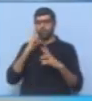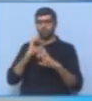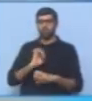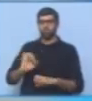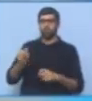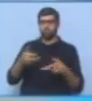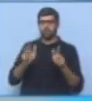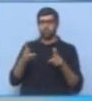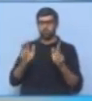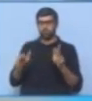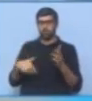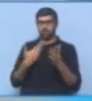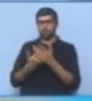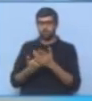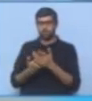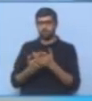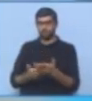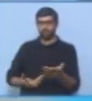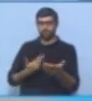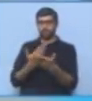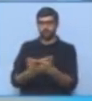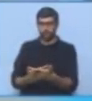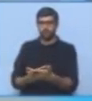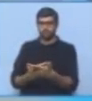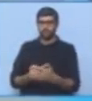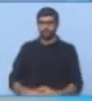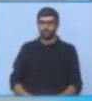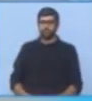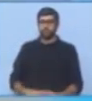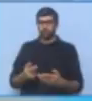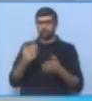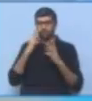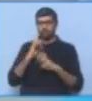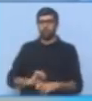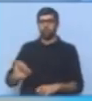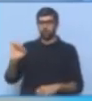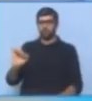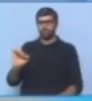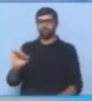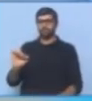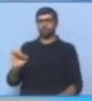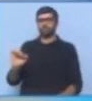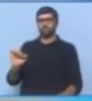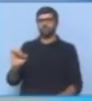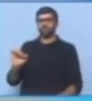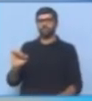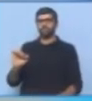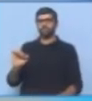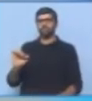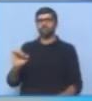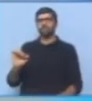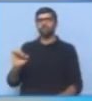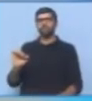método que propõe no decurso dessa investigação, em causa nunca estão, então, lá